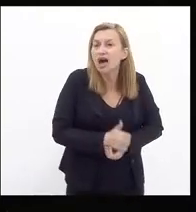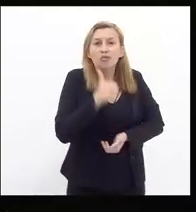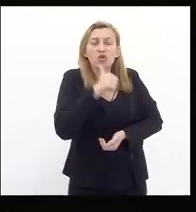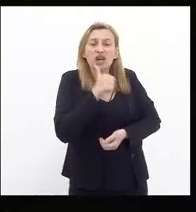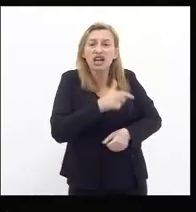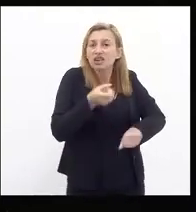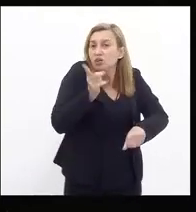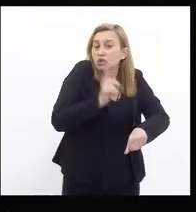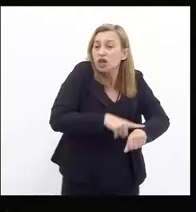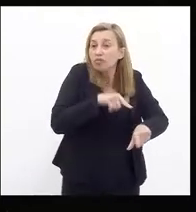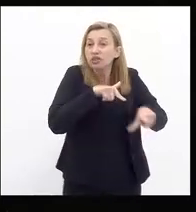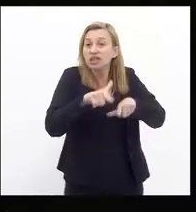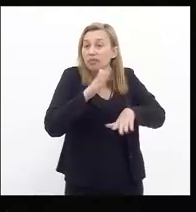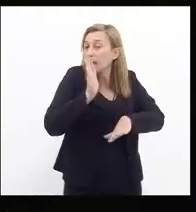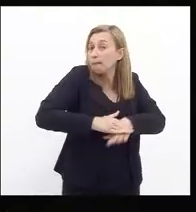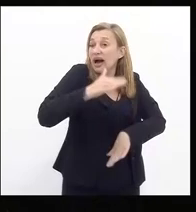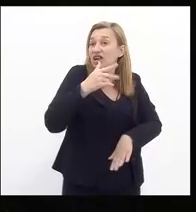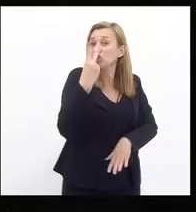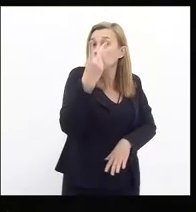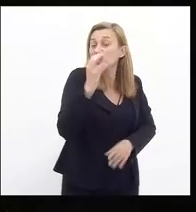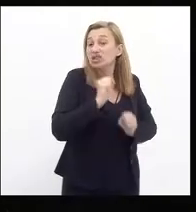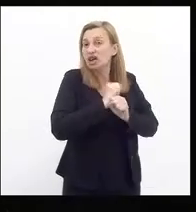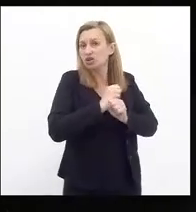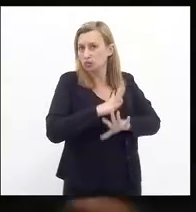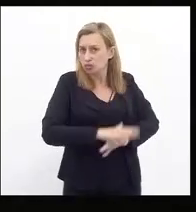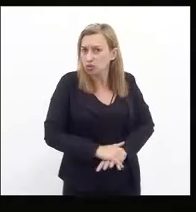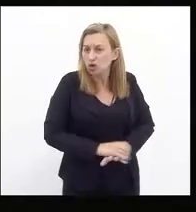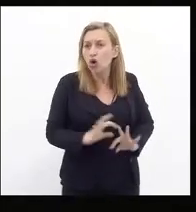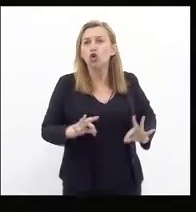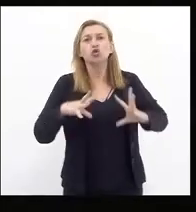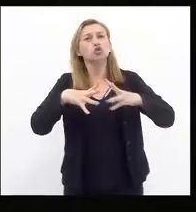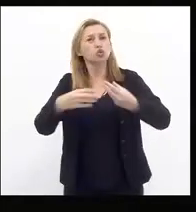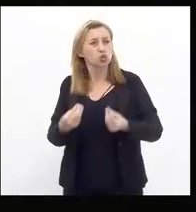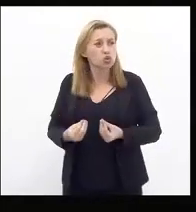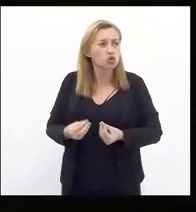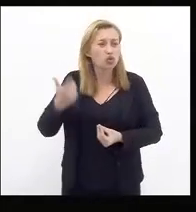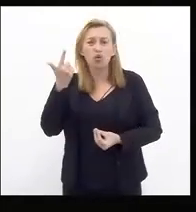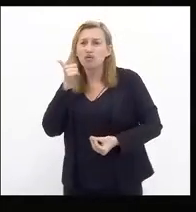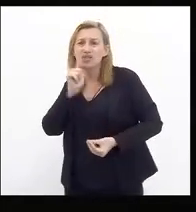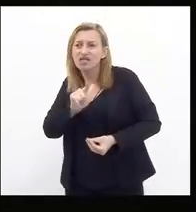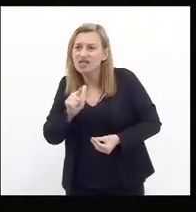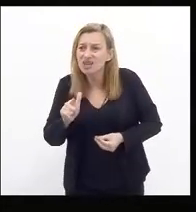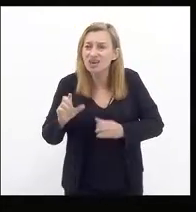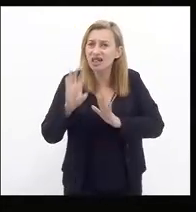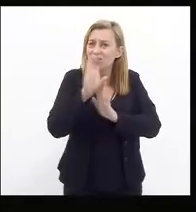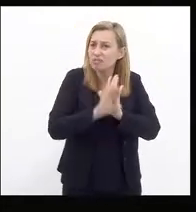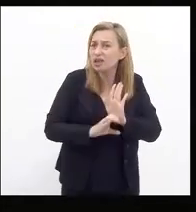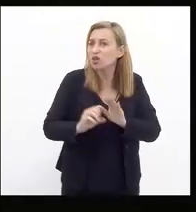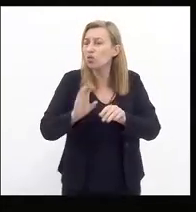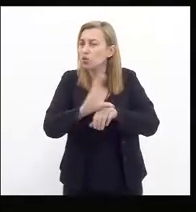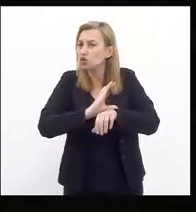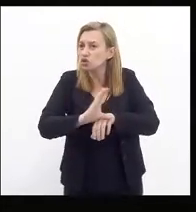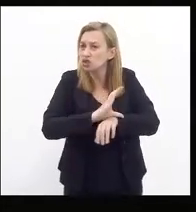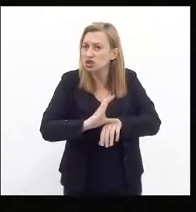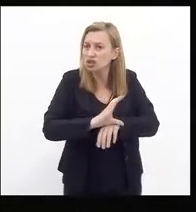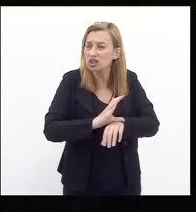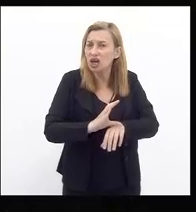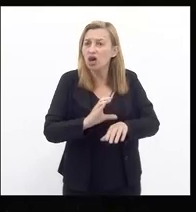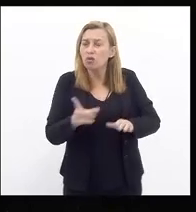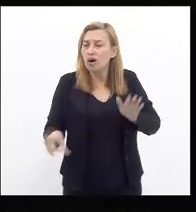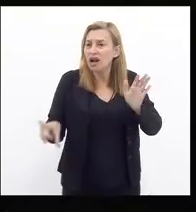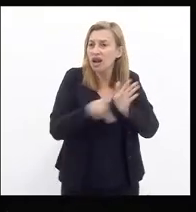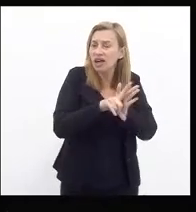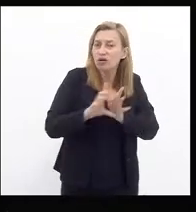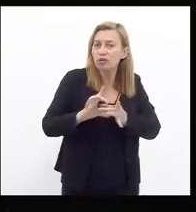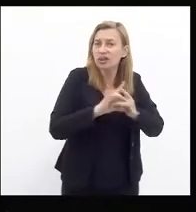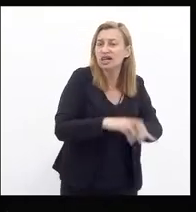tiveram tempo de serviço aumentado em 2 anos tudo aquilo que foi conquistado na emenda condicional para dar uma lei complementar